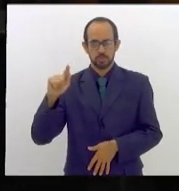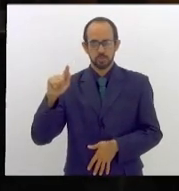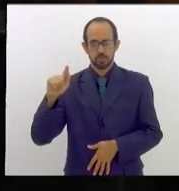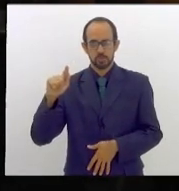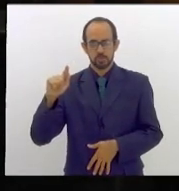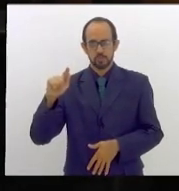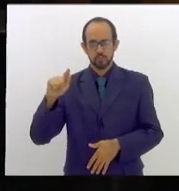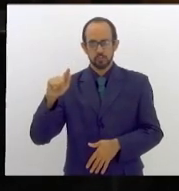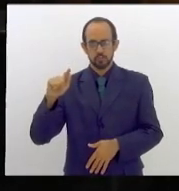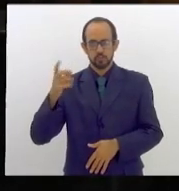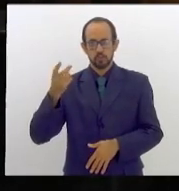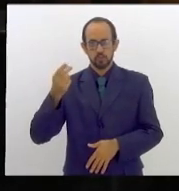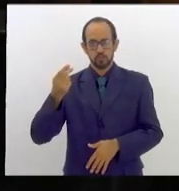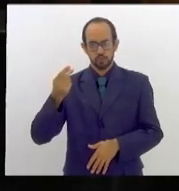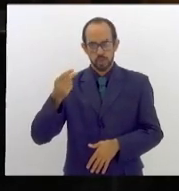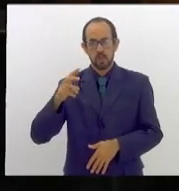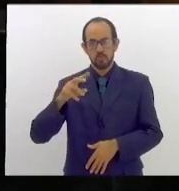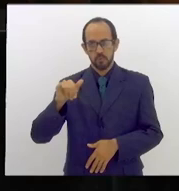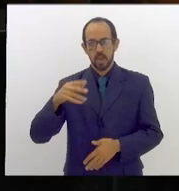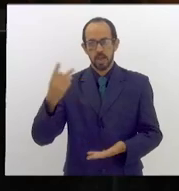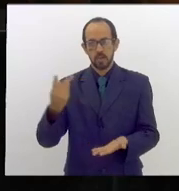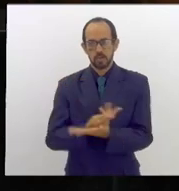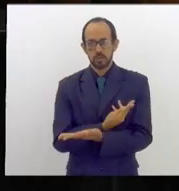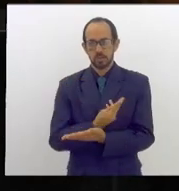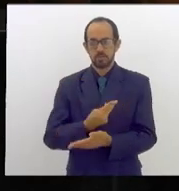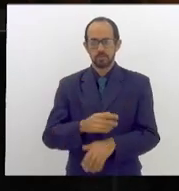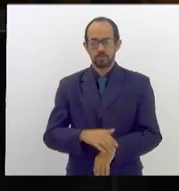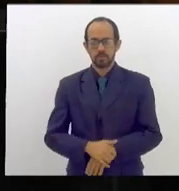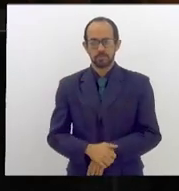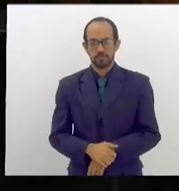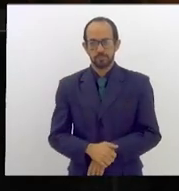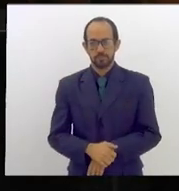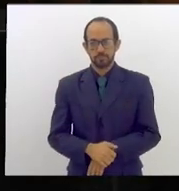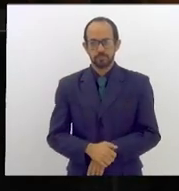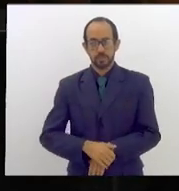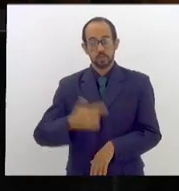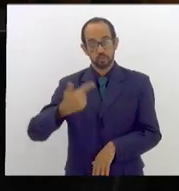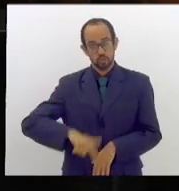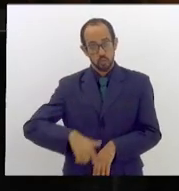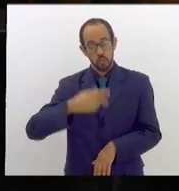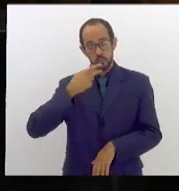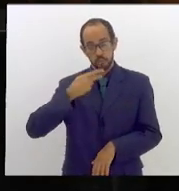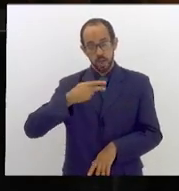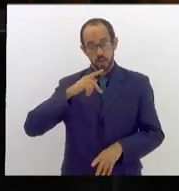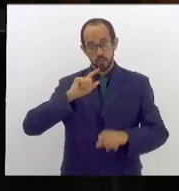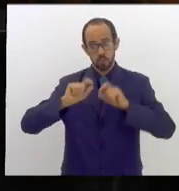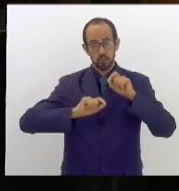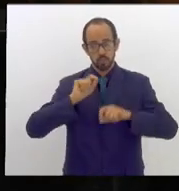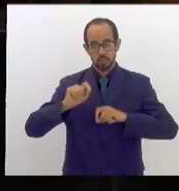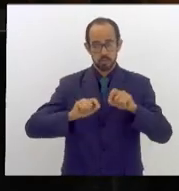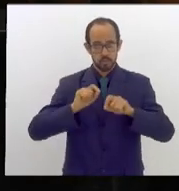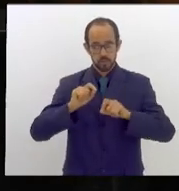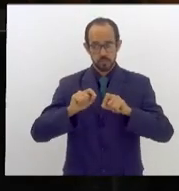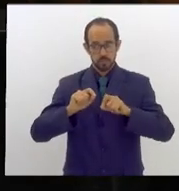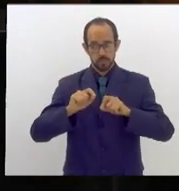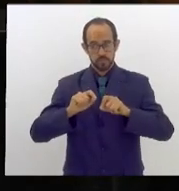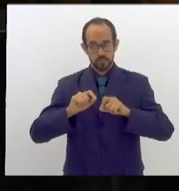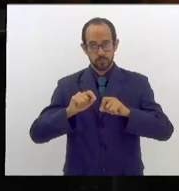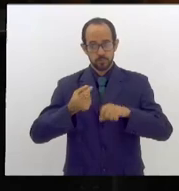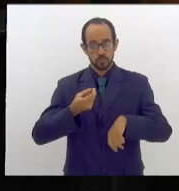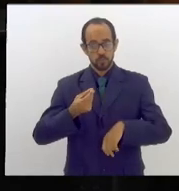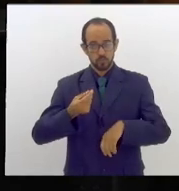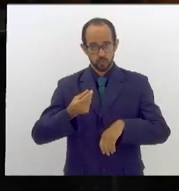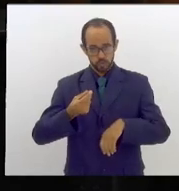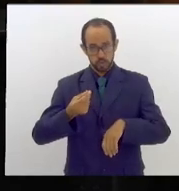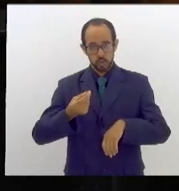que os recursos aconteceram que porque volta a dizer as receitas